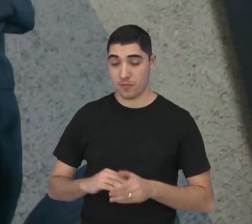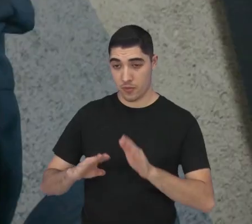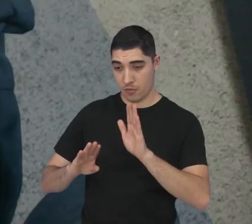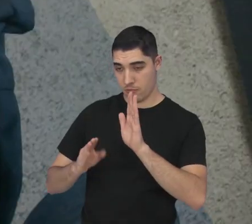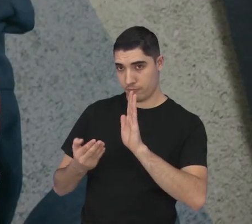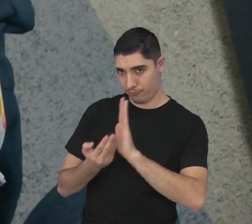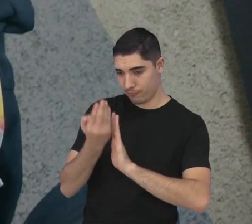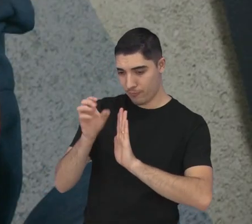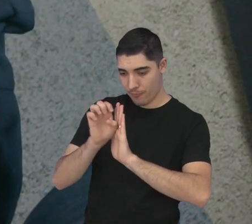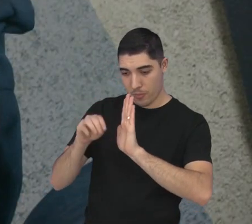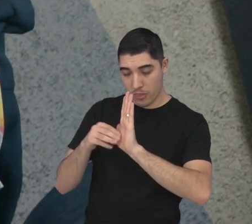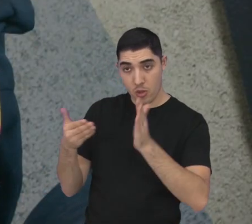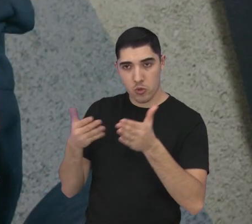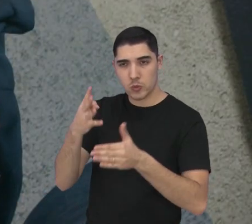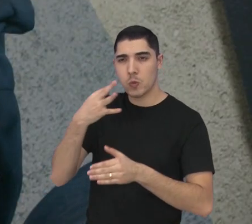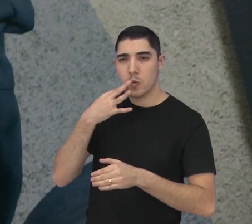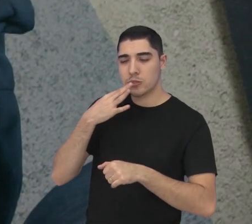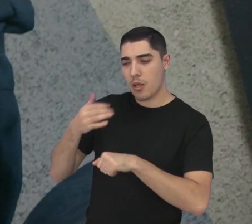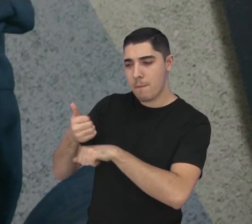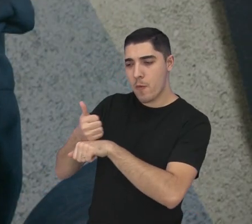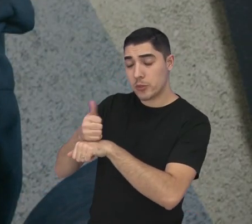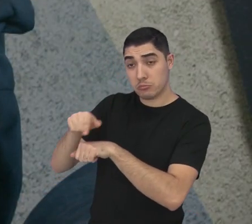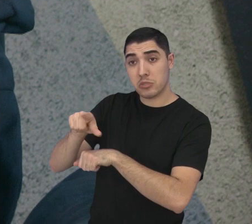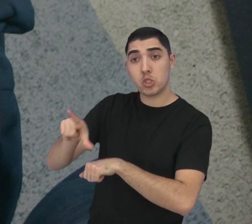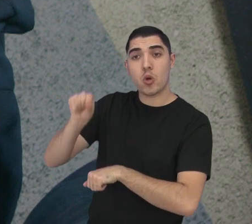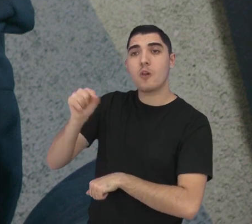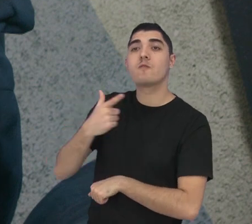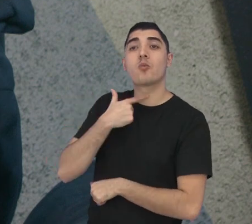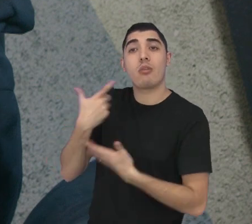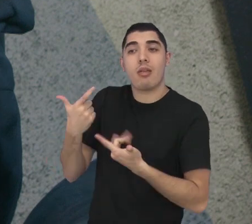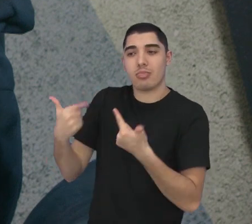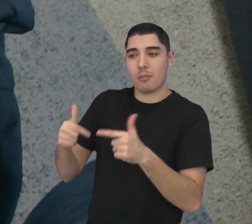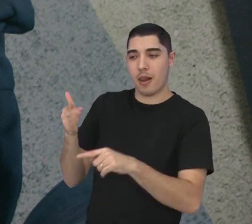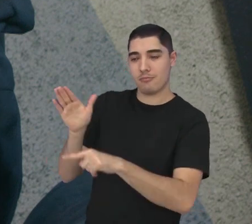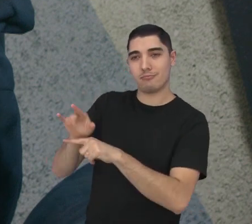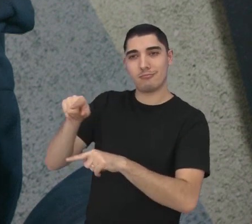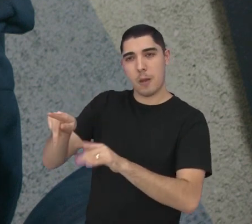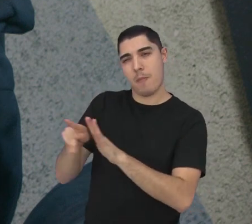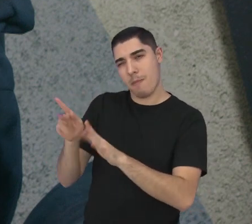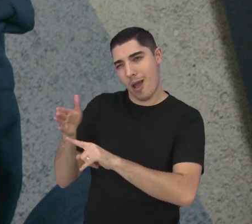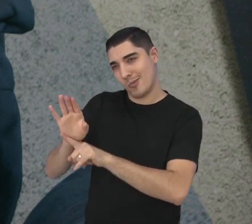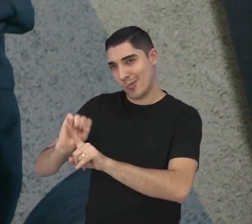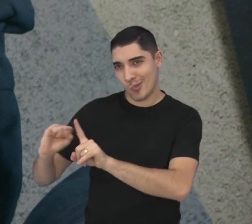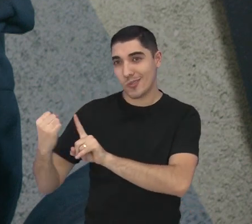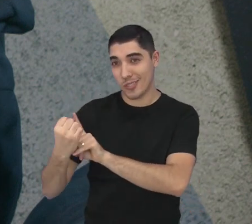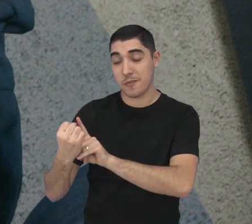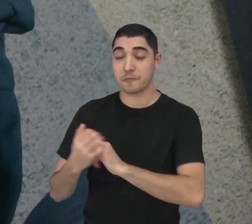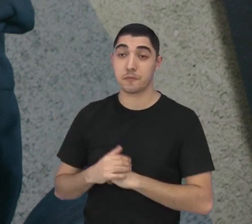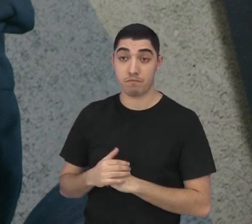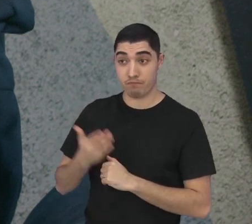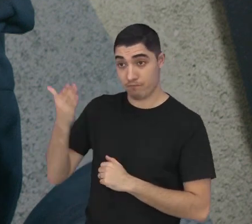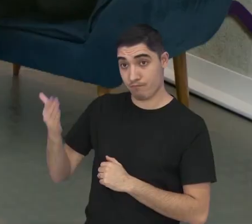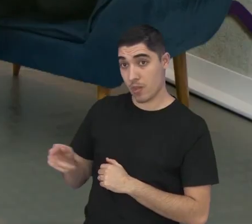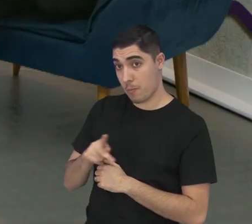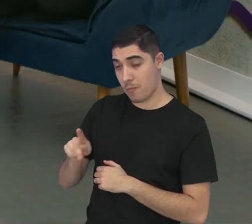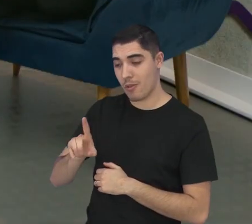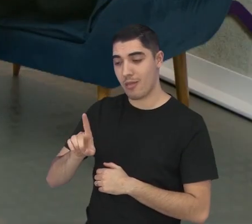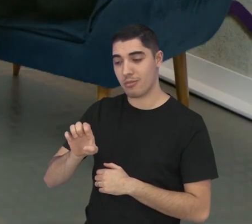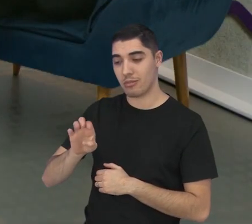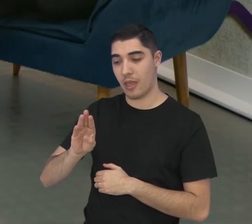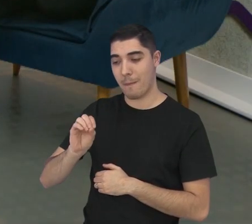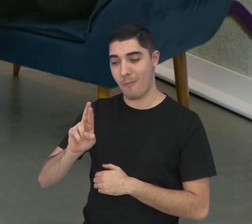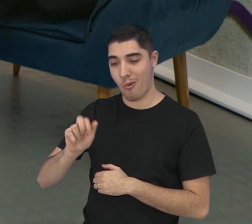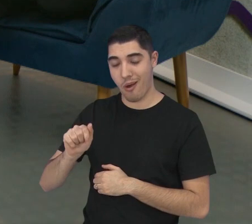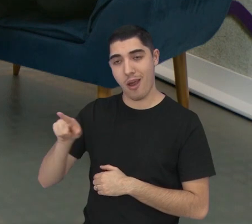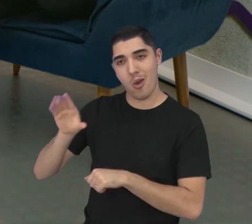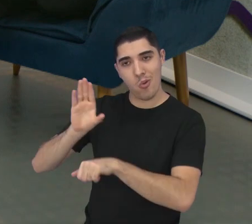No Estação Mercado de hoje, você conhece um pouco da rotina de quem escolheu o serviço social como destino da profissão. E a professora